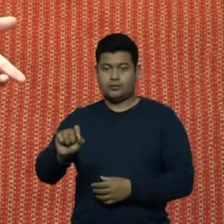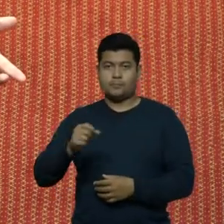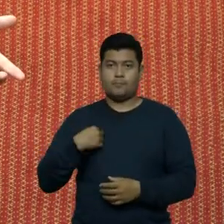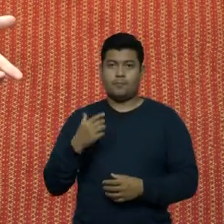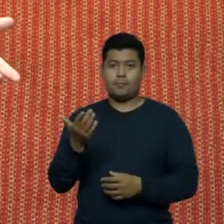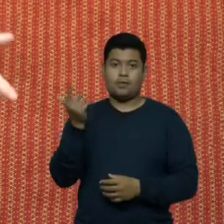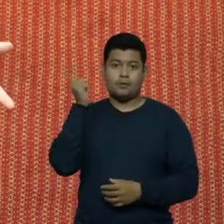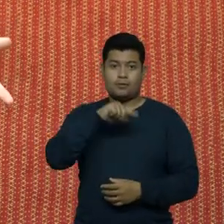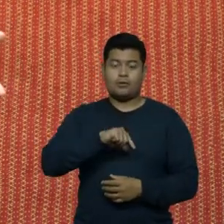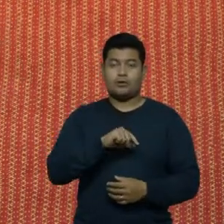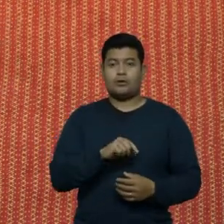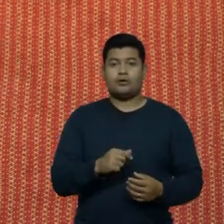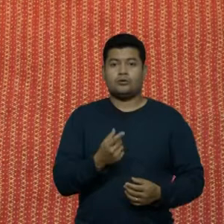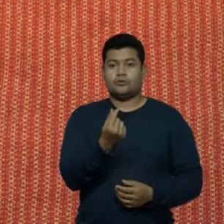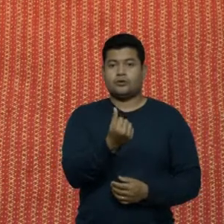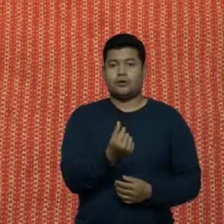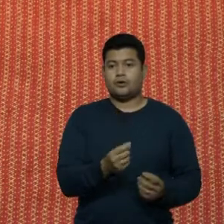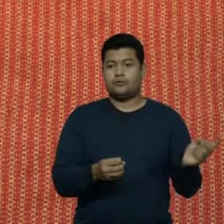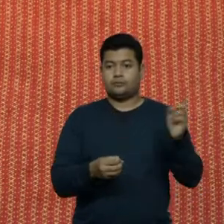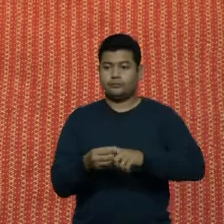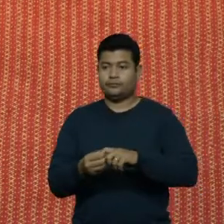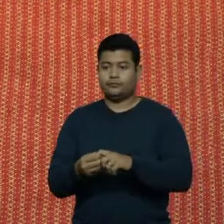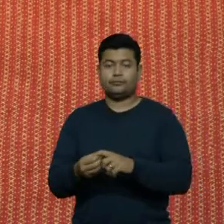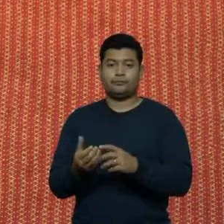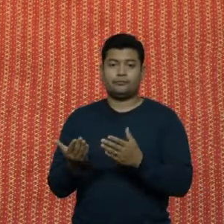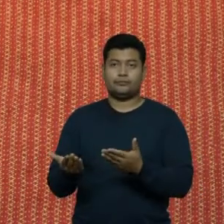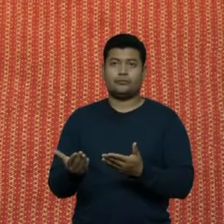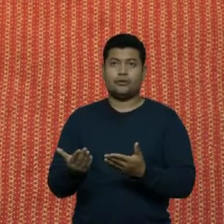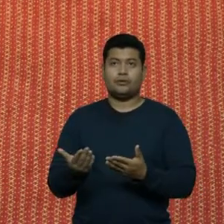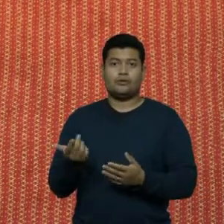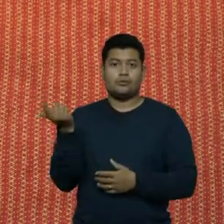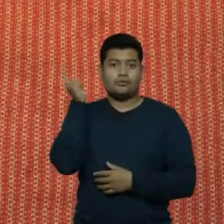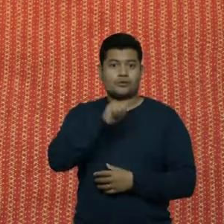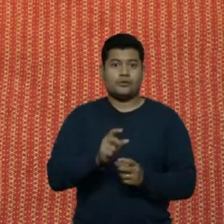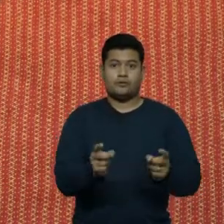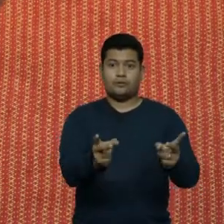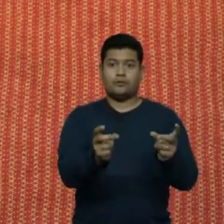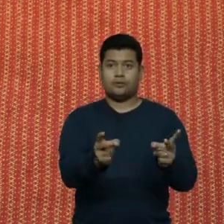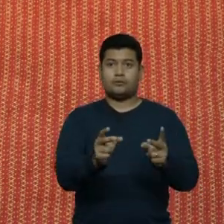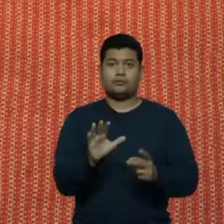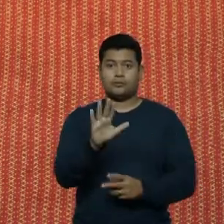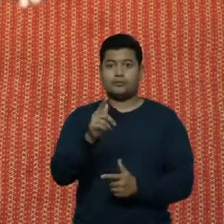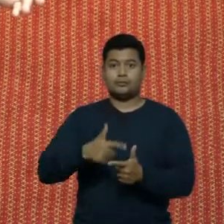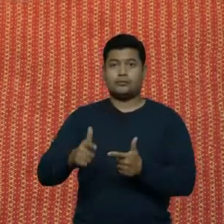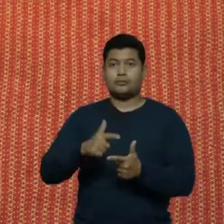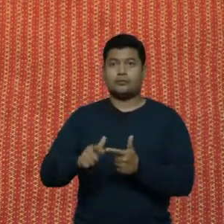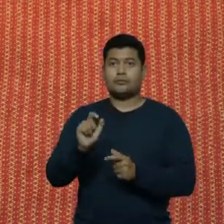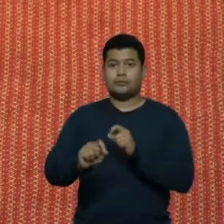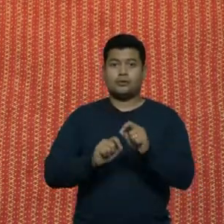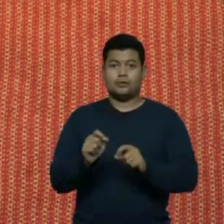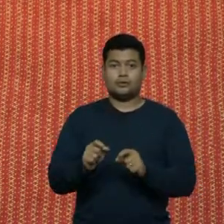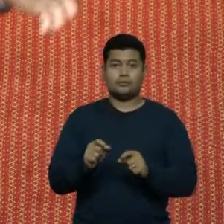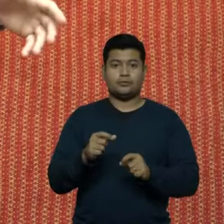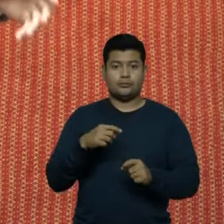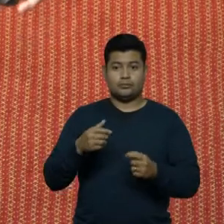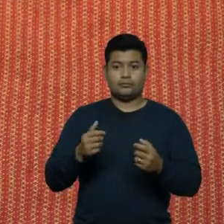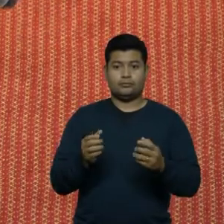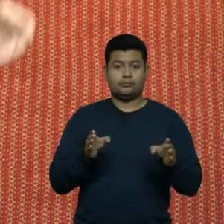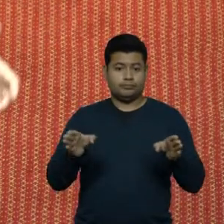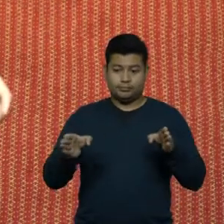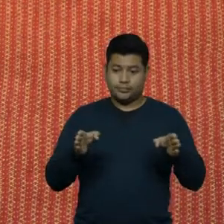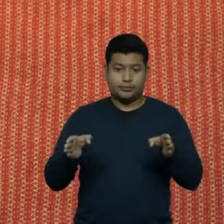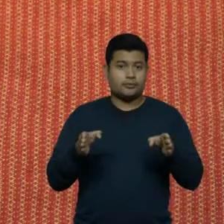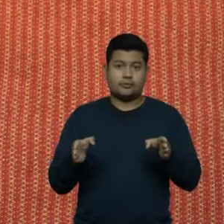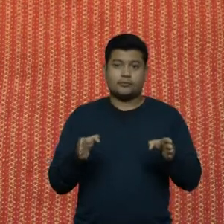fazer a compensação desse crédito no trigo quando ele fosse vender Rodrigo problema é que existe mostra essa jornal